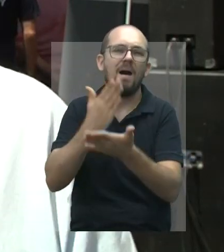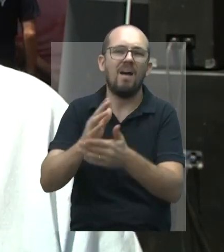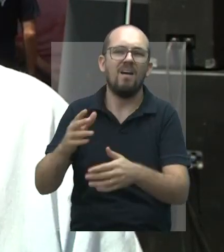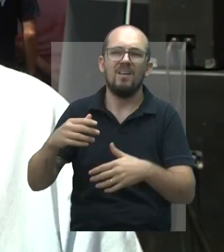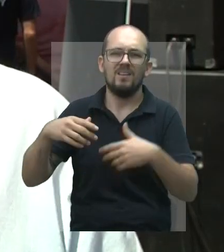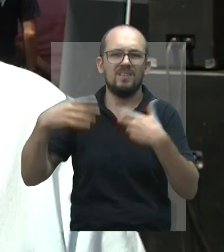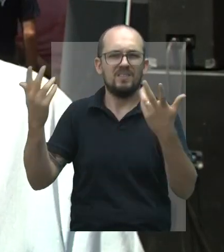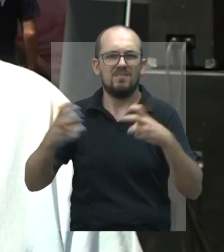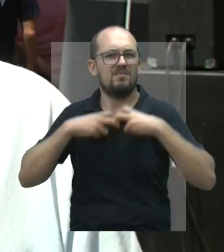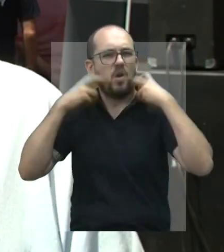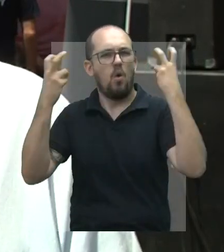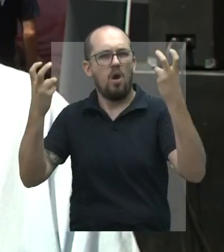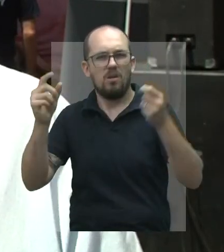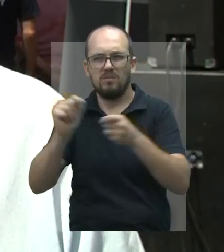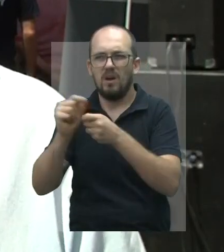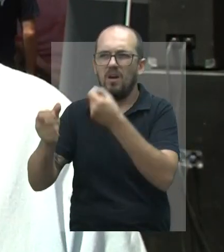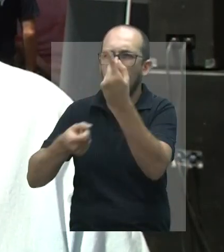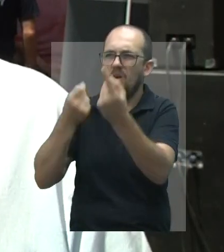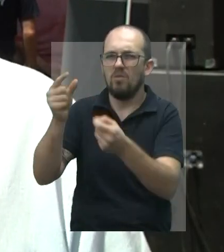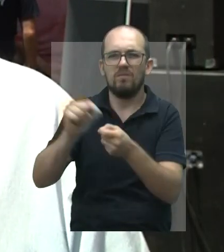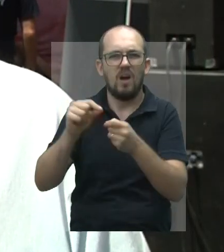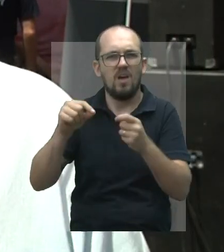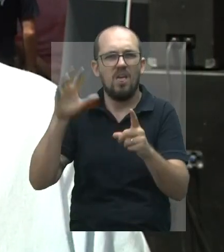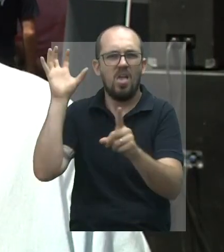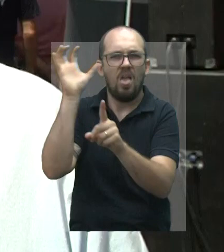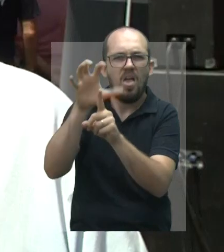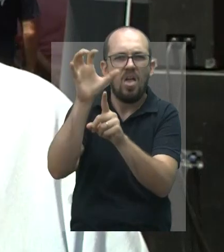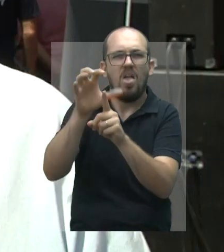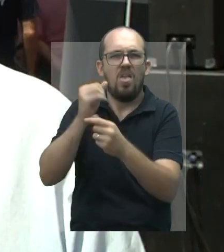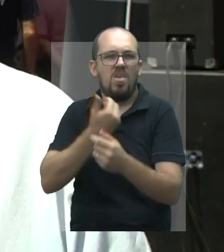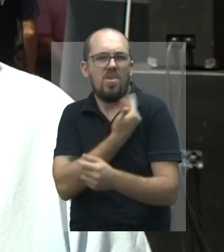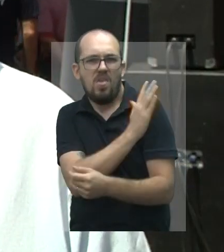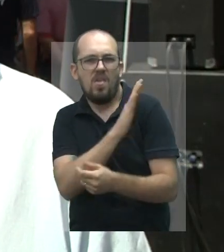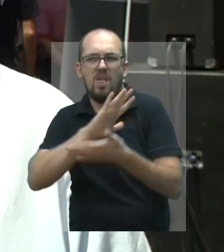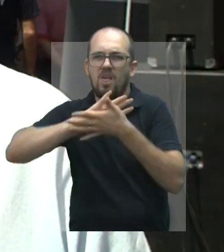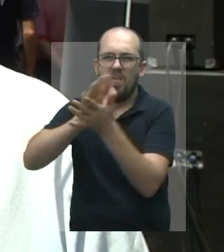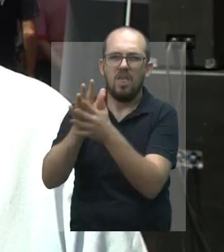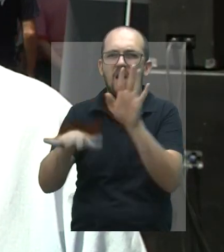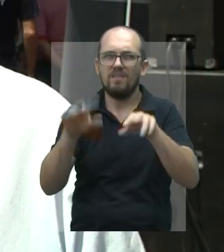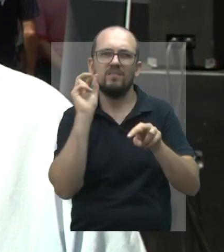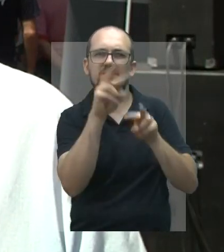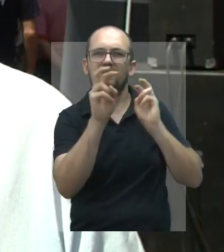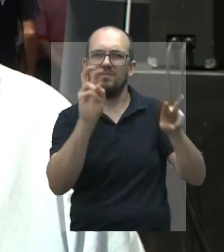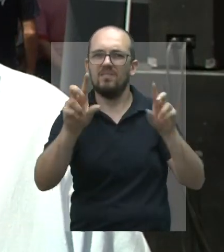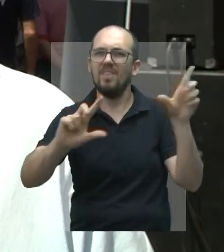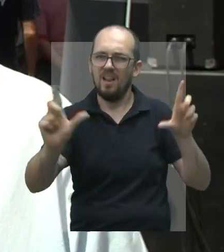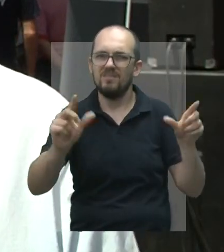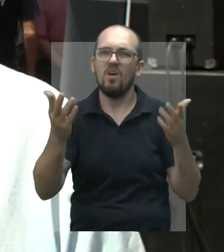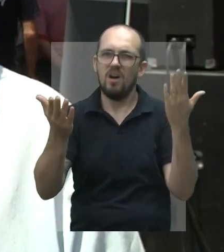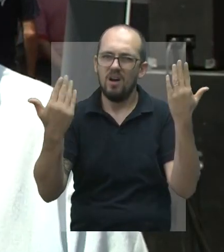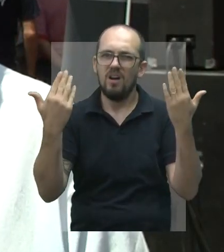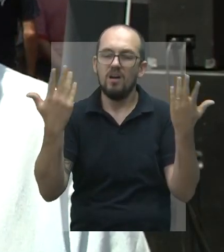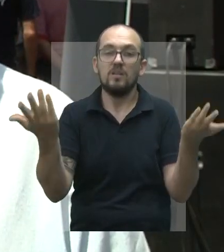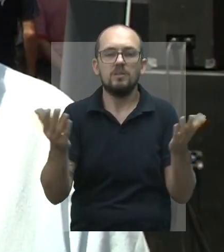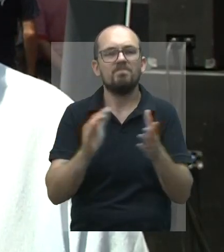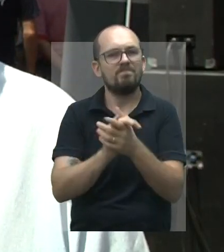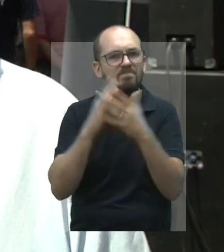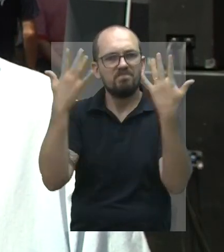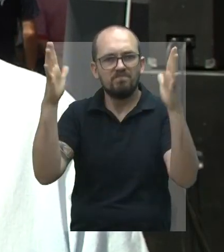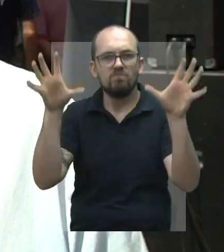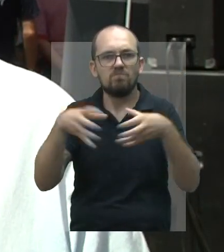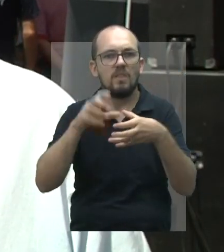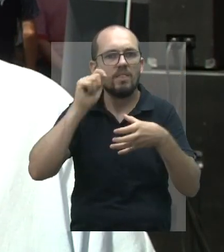baixaria de fazer esse tipo de humilhações que existe, que a gente vê às vezes na mídia aí, entendeu? Então, parabenizo aqui a raça negra de